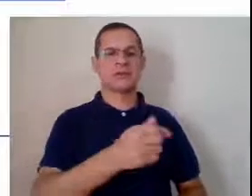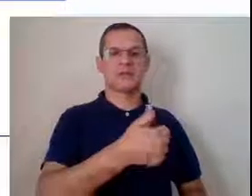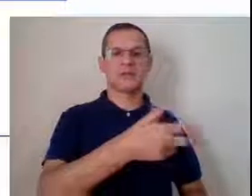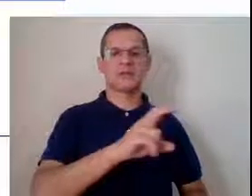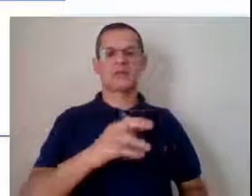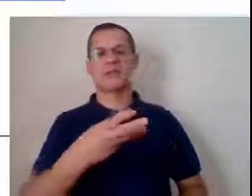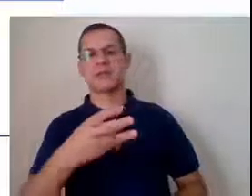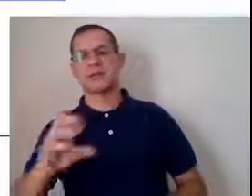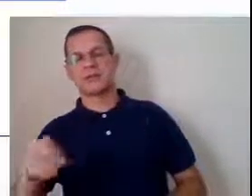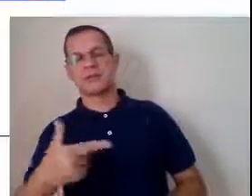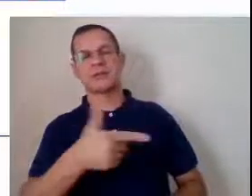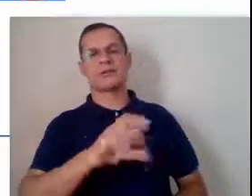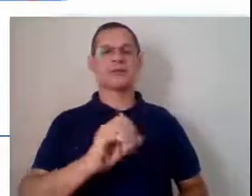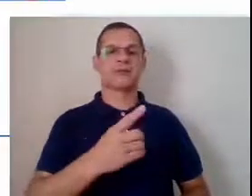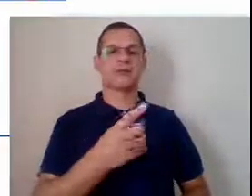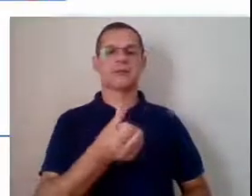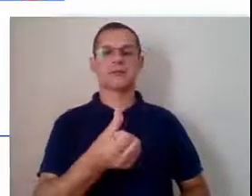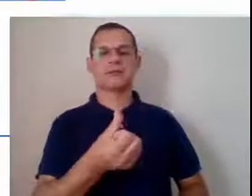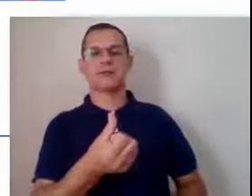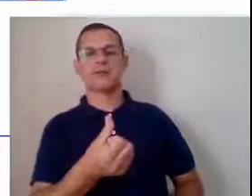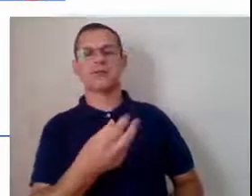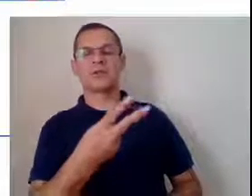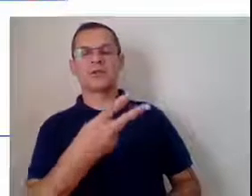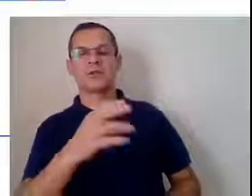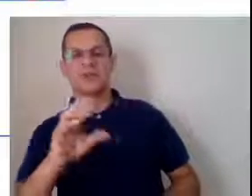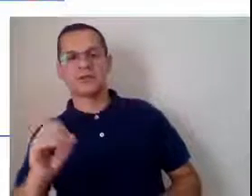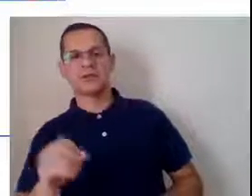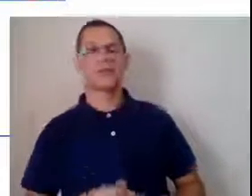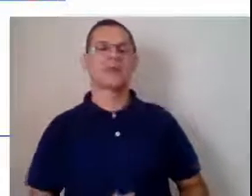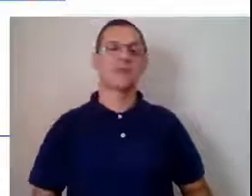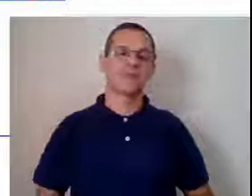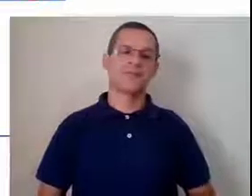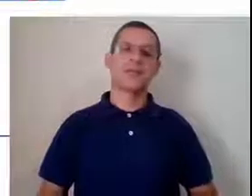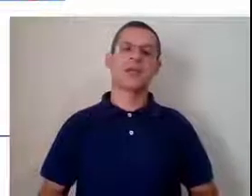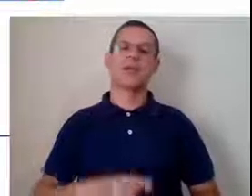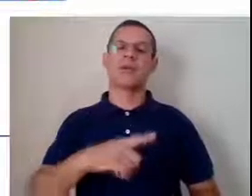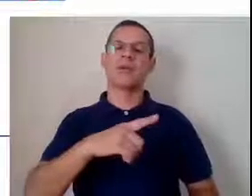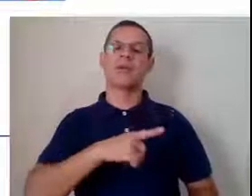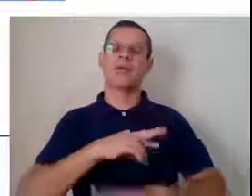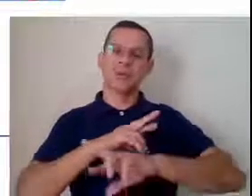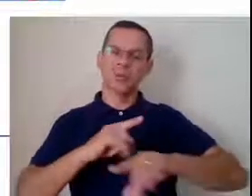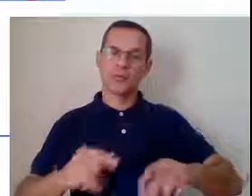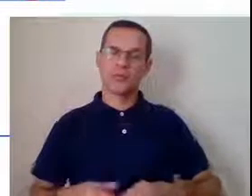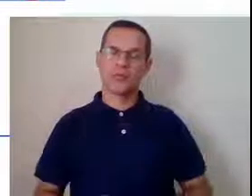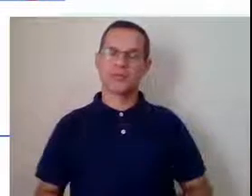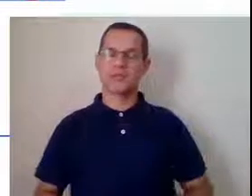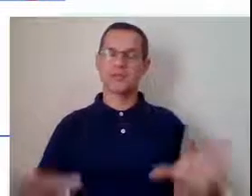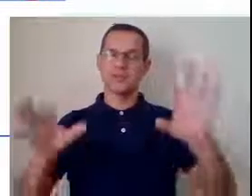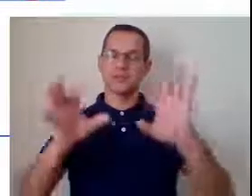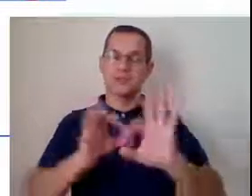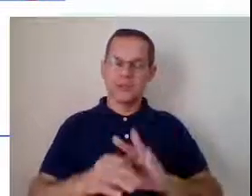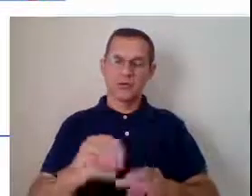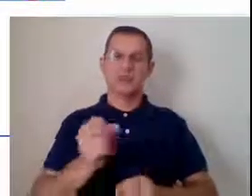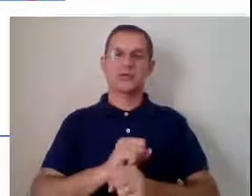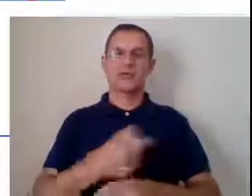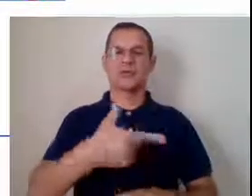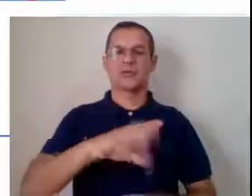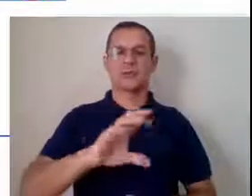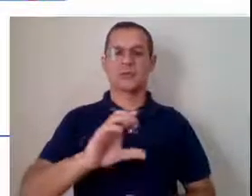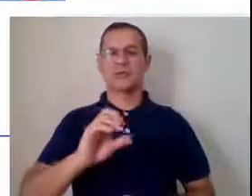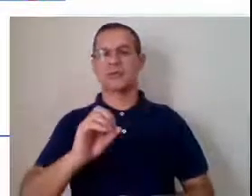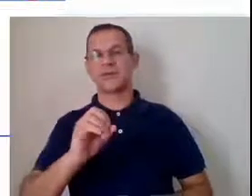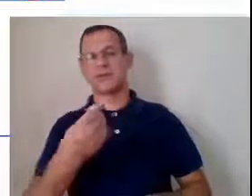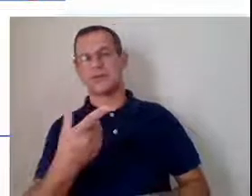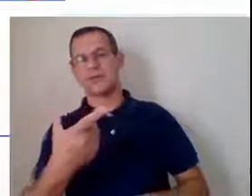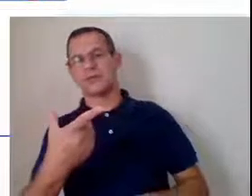2015, 300. 2016, 200. Então, eu tenho outra relação aqui. No ano de 2010,